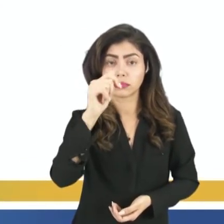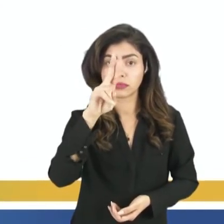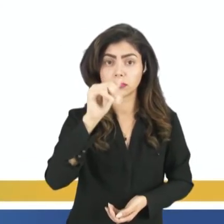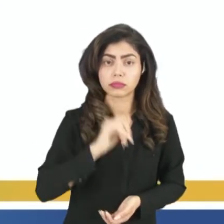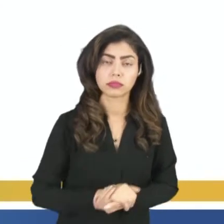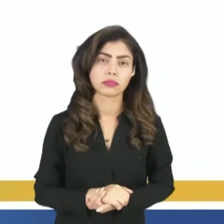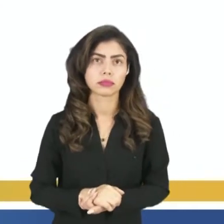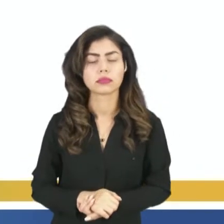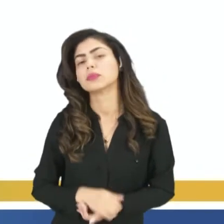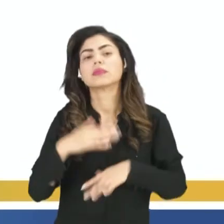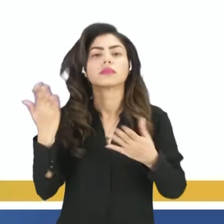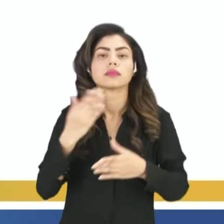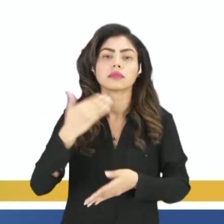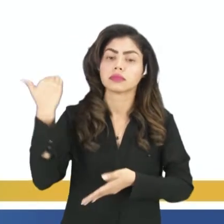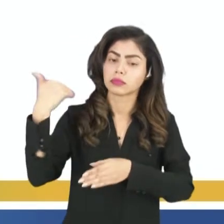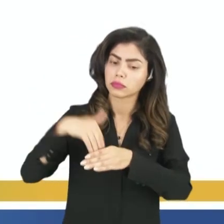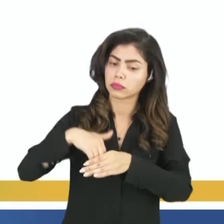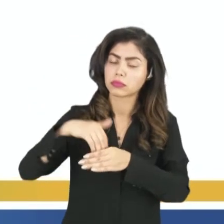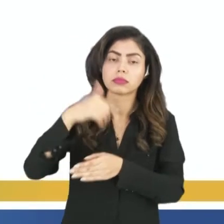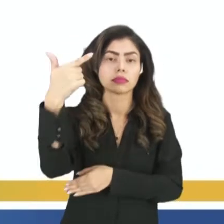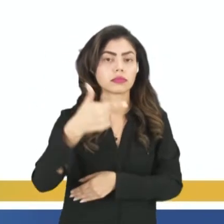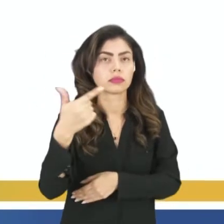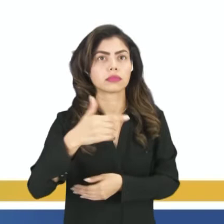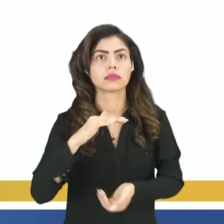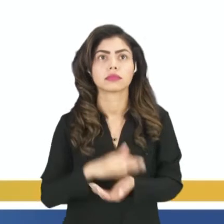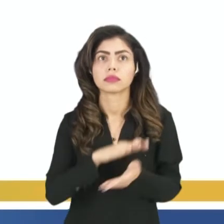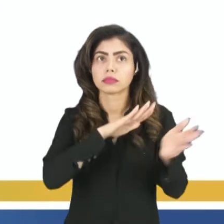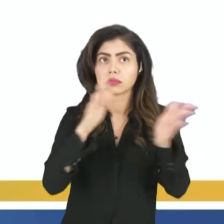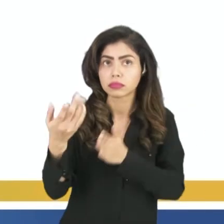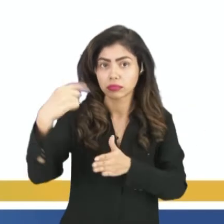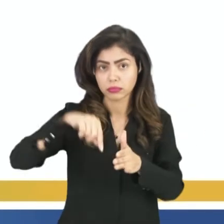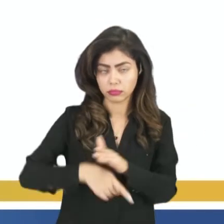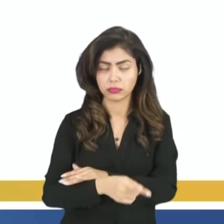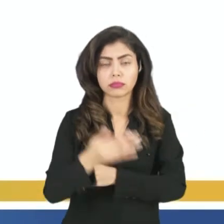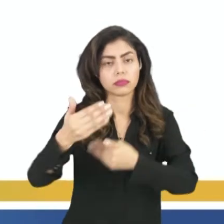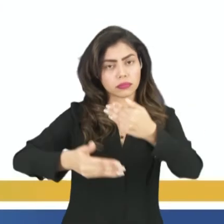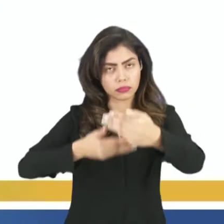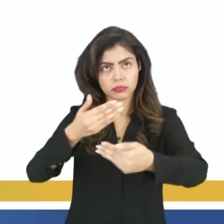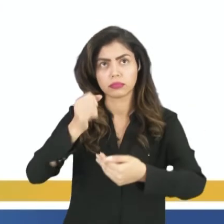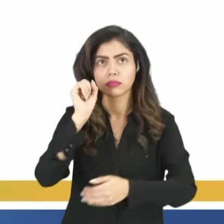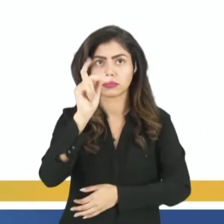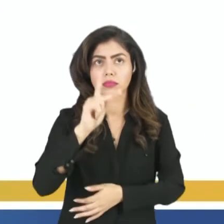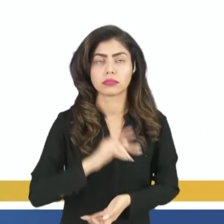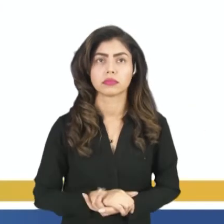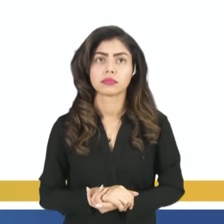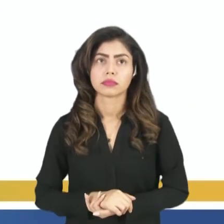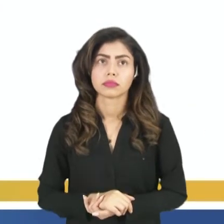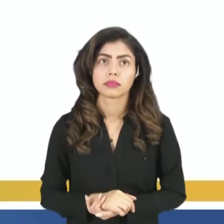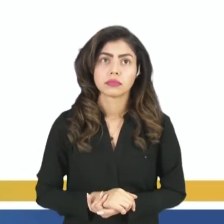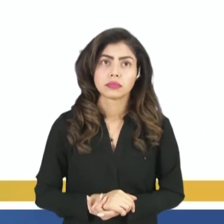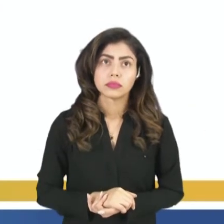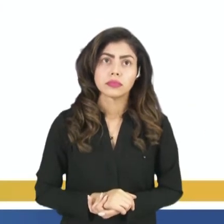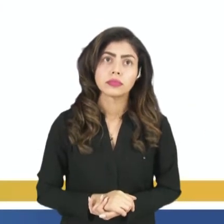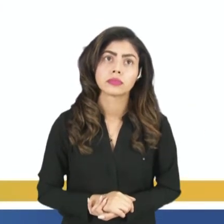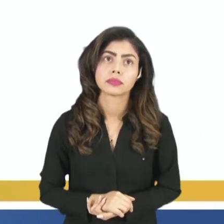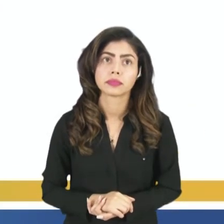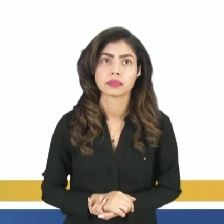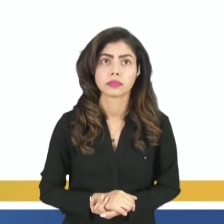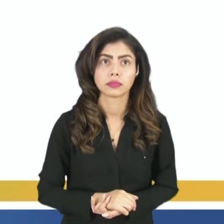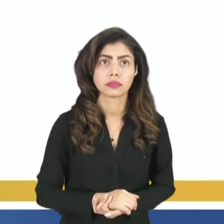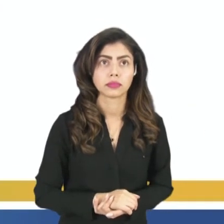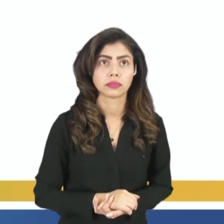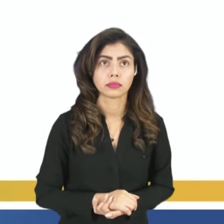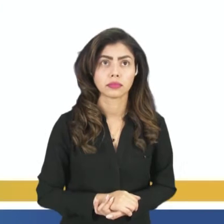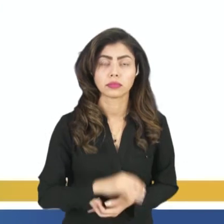da região norte, eleito no segundo turno, então ele faz parte aqui dentro desse processo, ok? Vamos observar outra coisa, outra